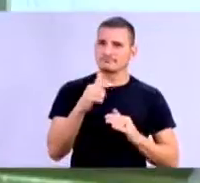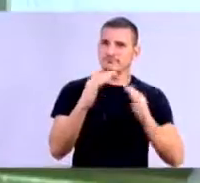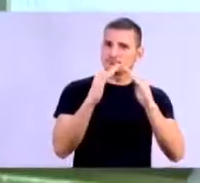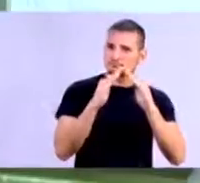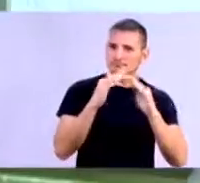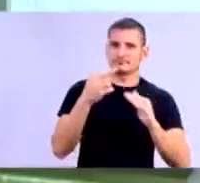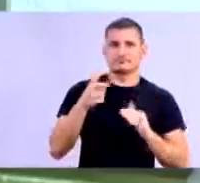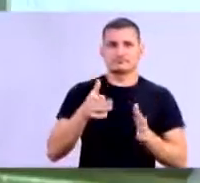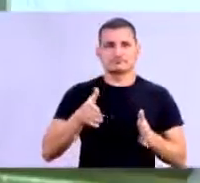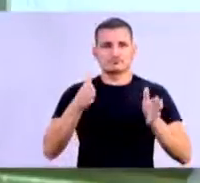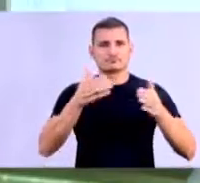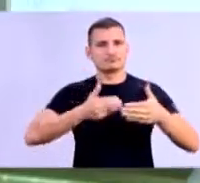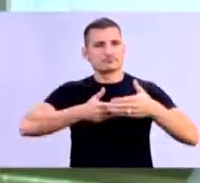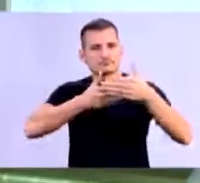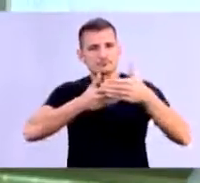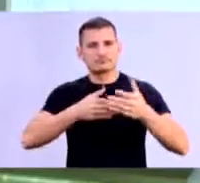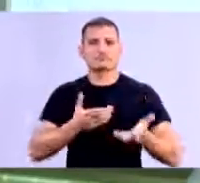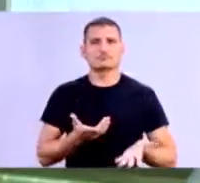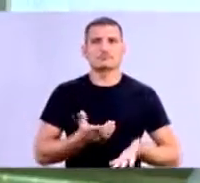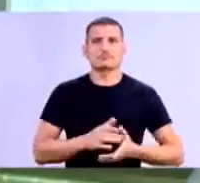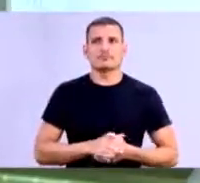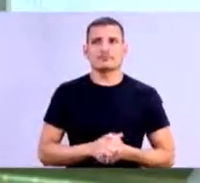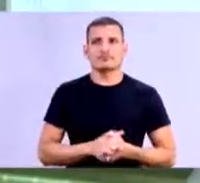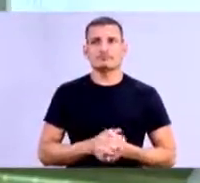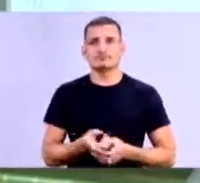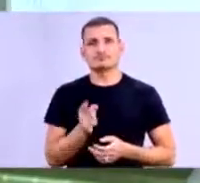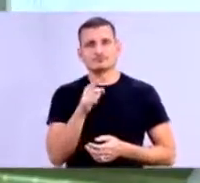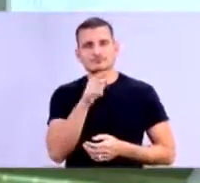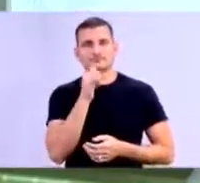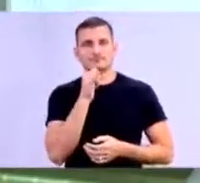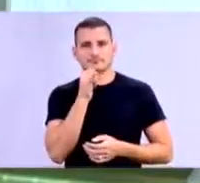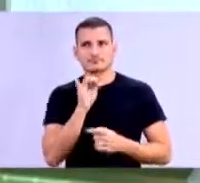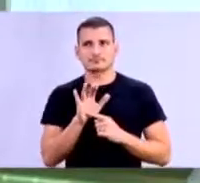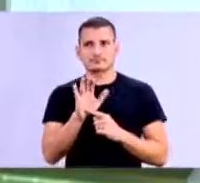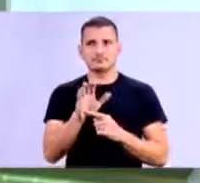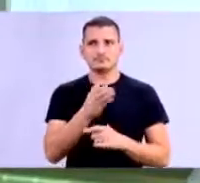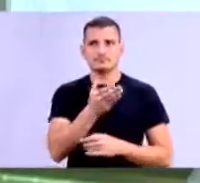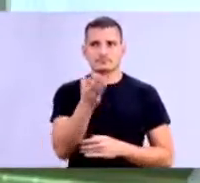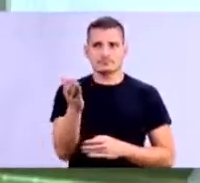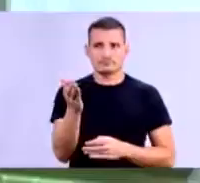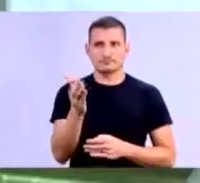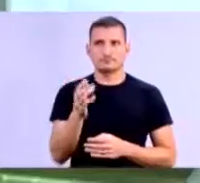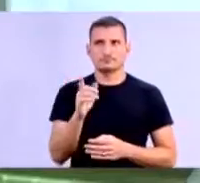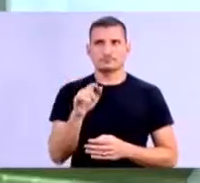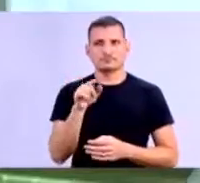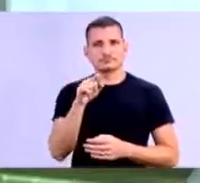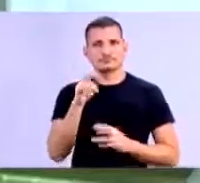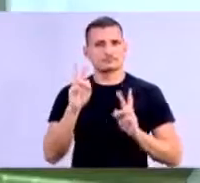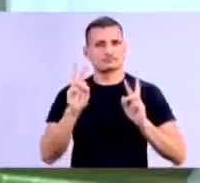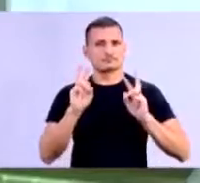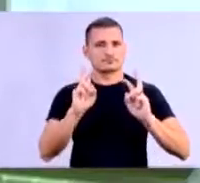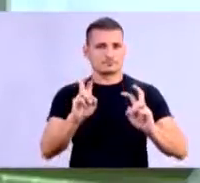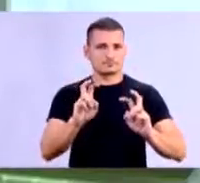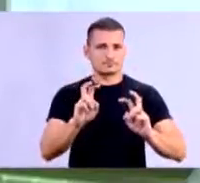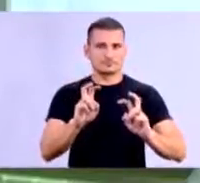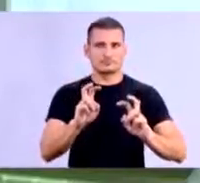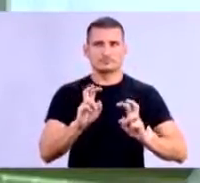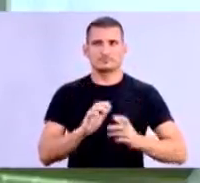tem parede. Esse exemplo que nós trouxemos para você, para que você perceba